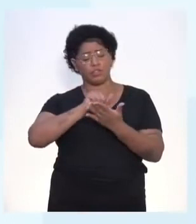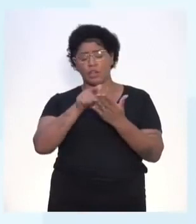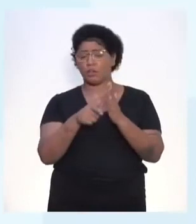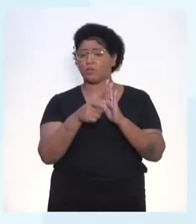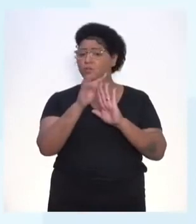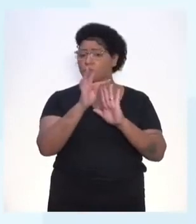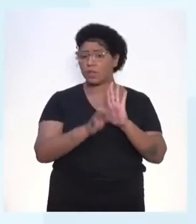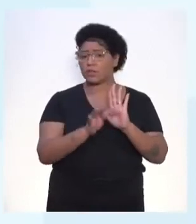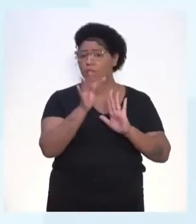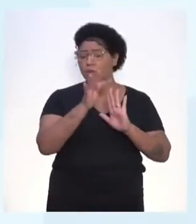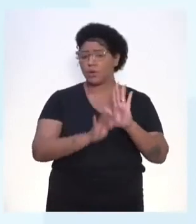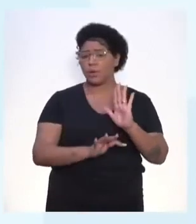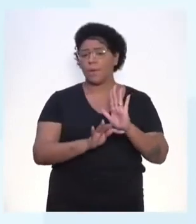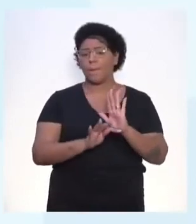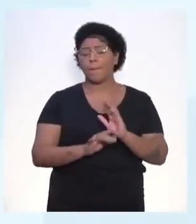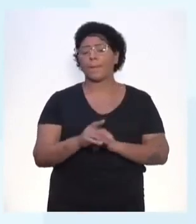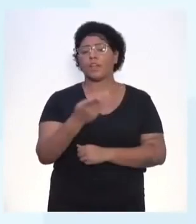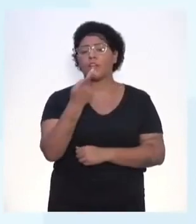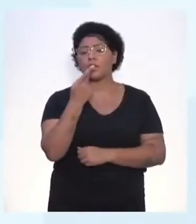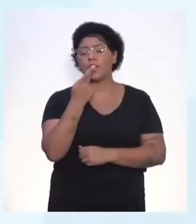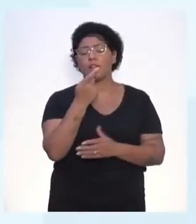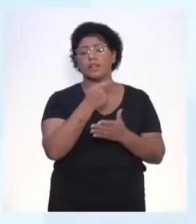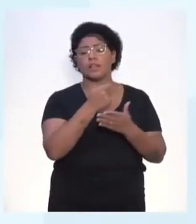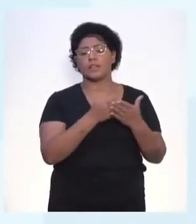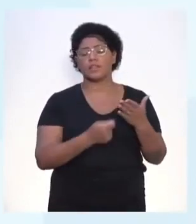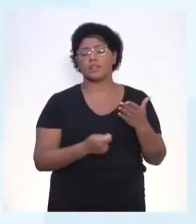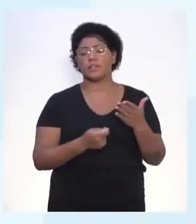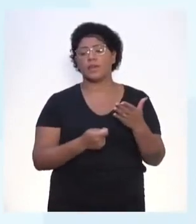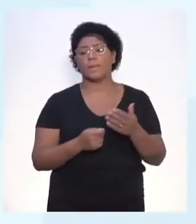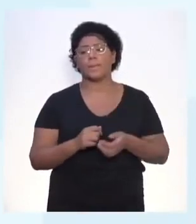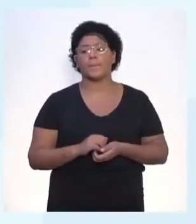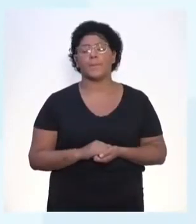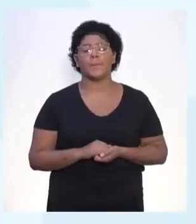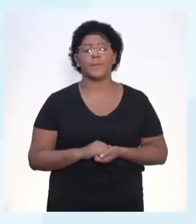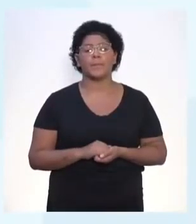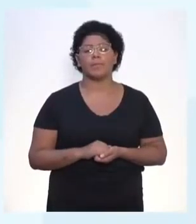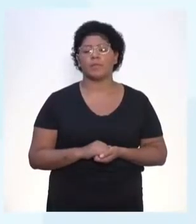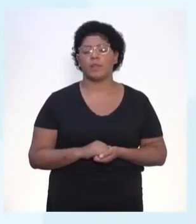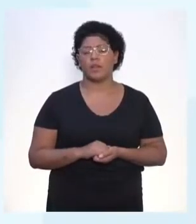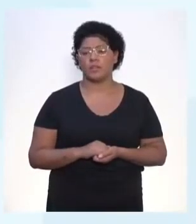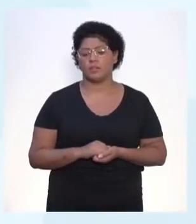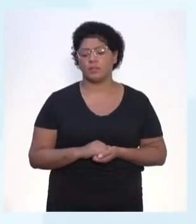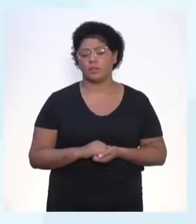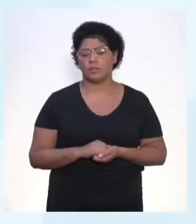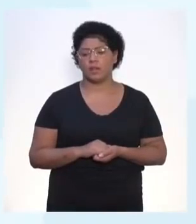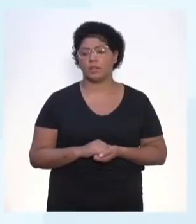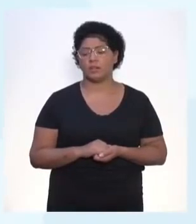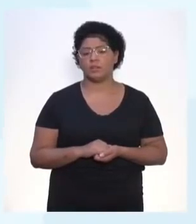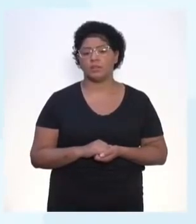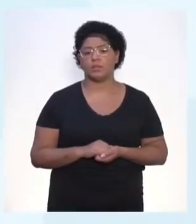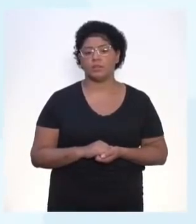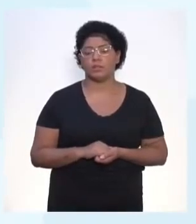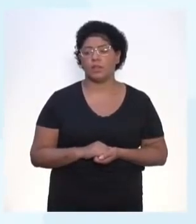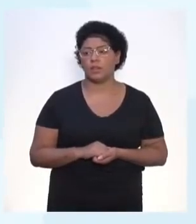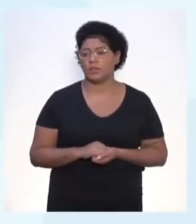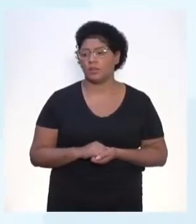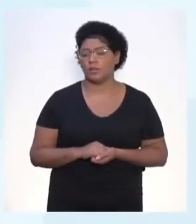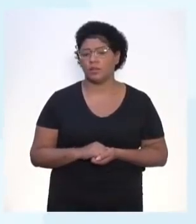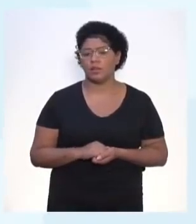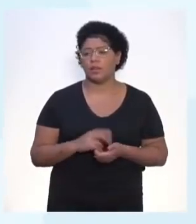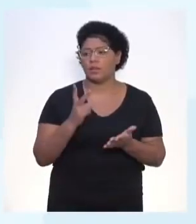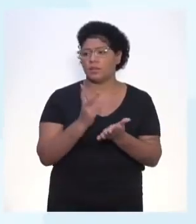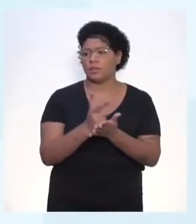gente trabalha a descrição. Alguns de forma mais predominante, outros de forma menos predominante, mas é sempre comum